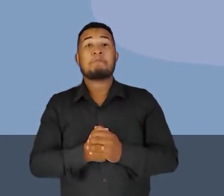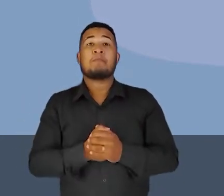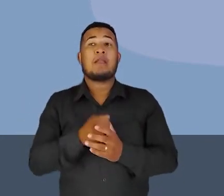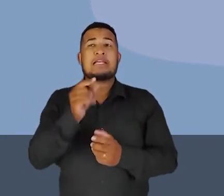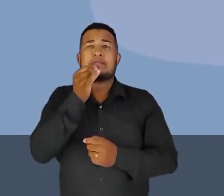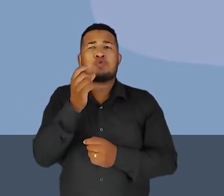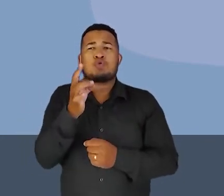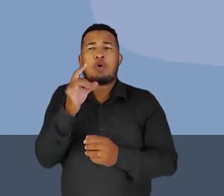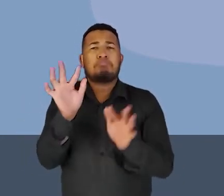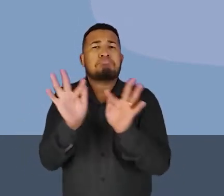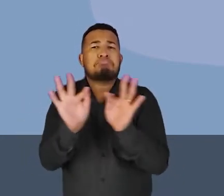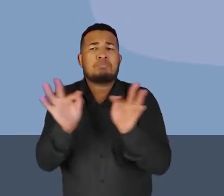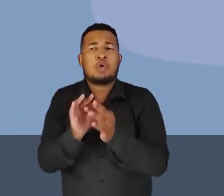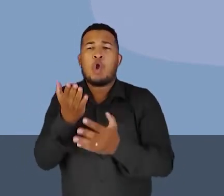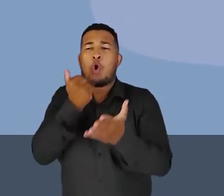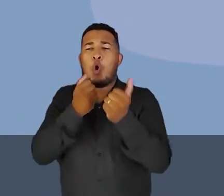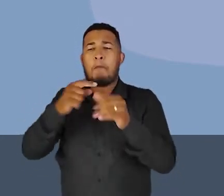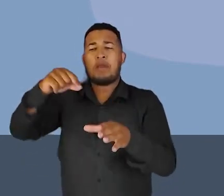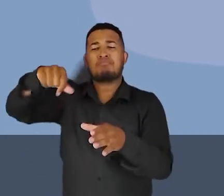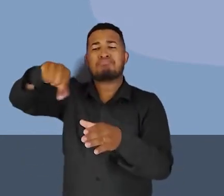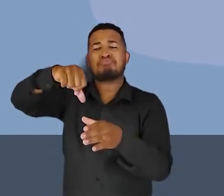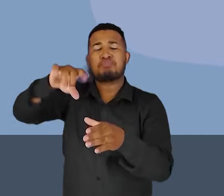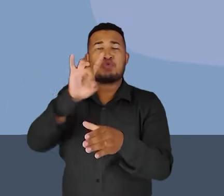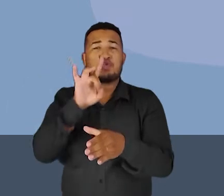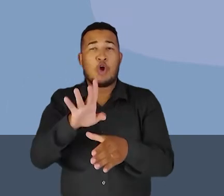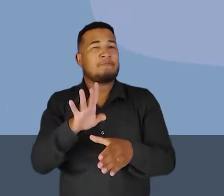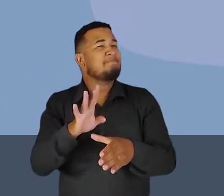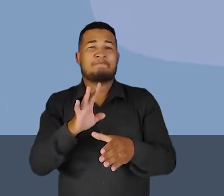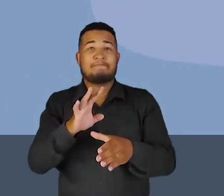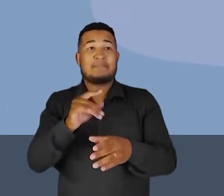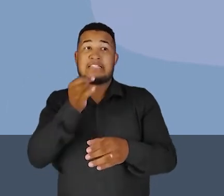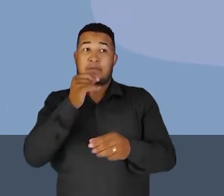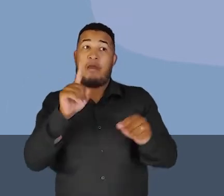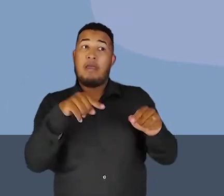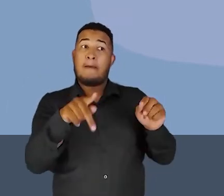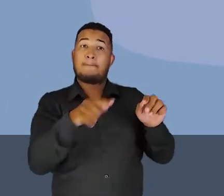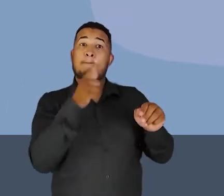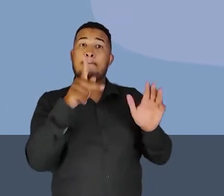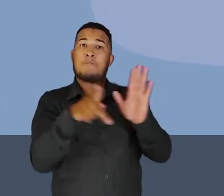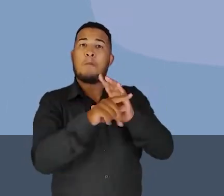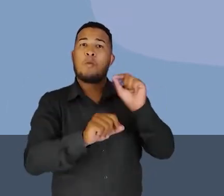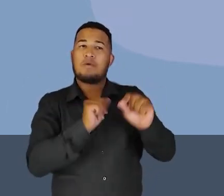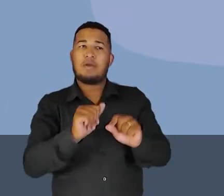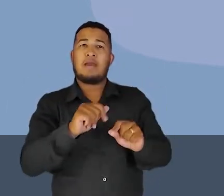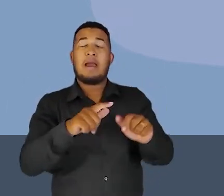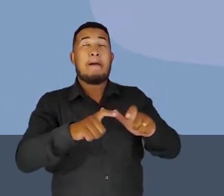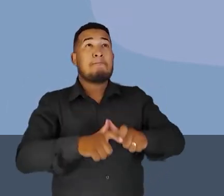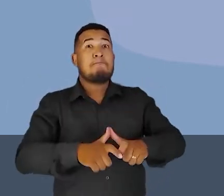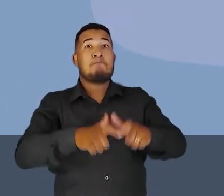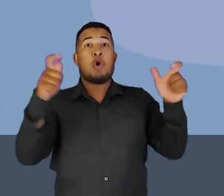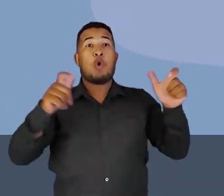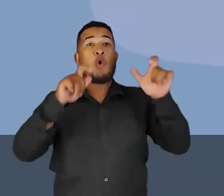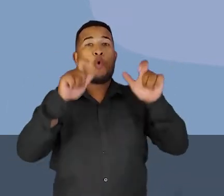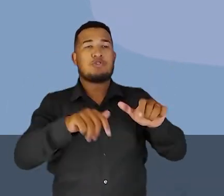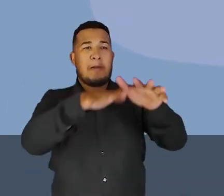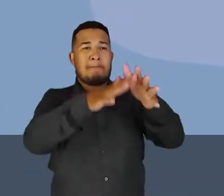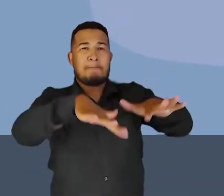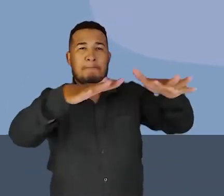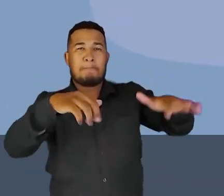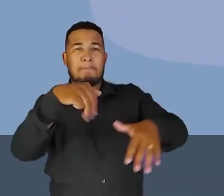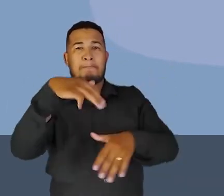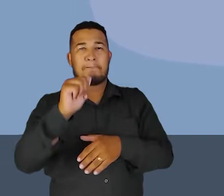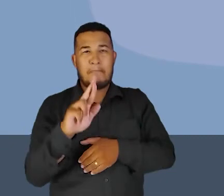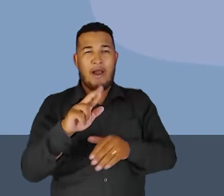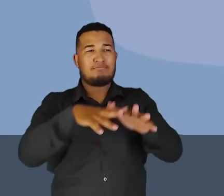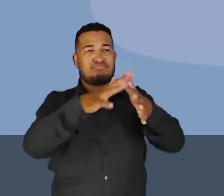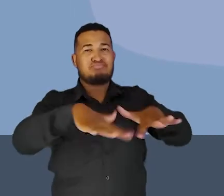só um sal de salgar comida, tá? Ele é conhecido como sal marinho porque a sua grande fonte está no mar, né, gente? É a